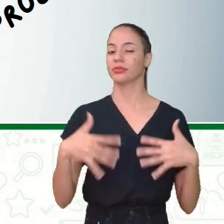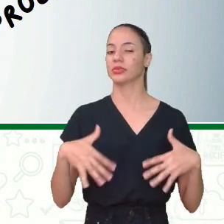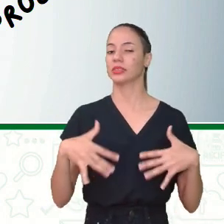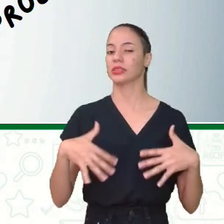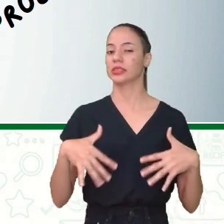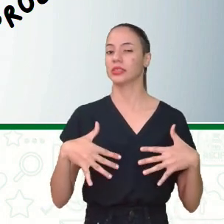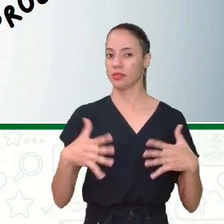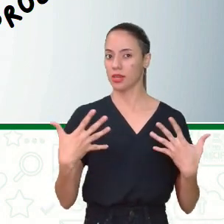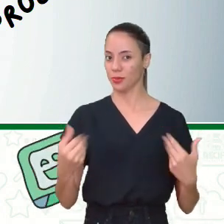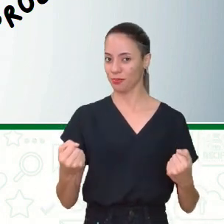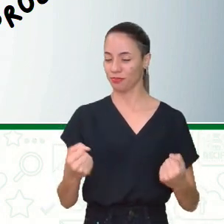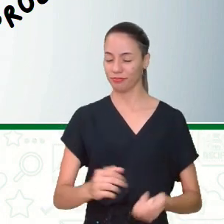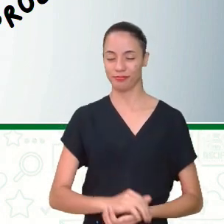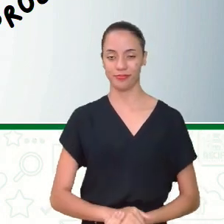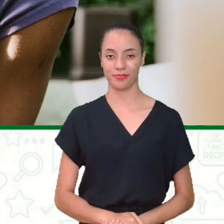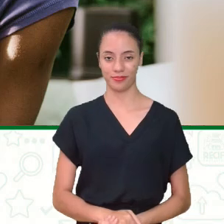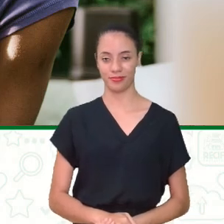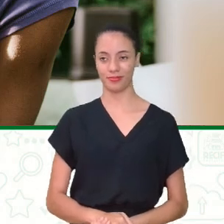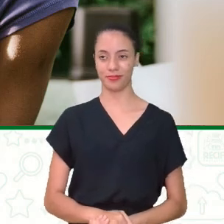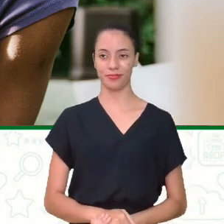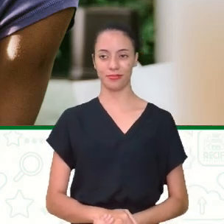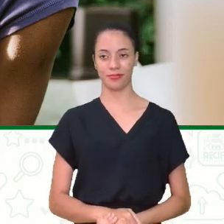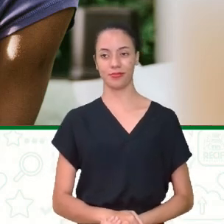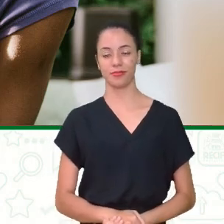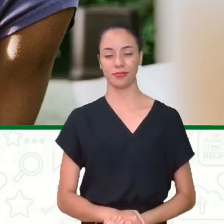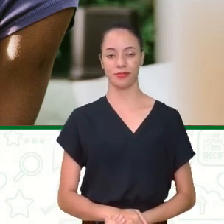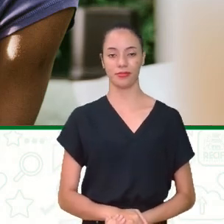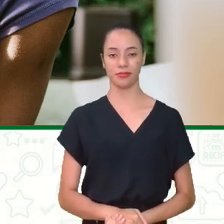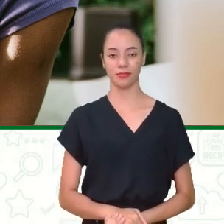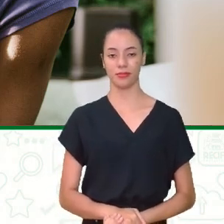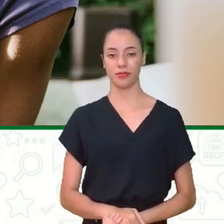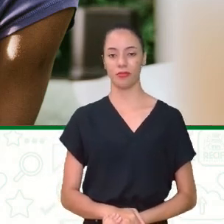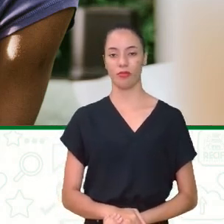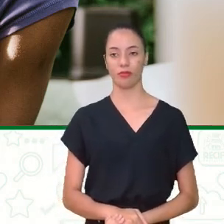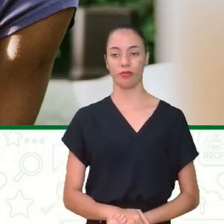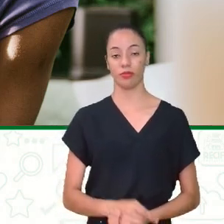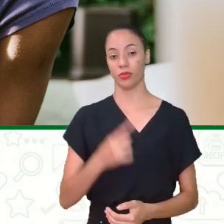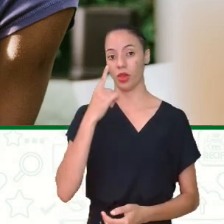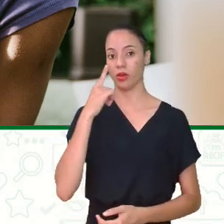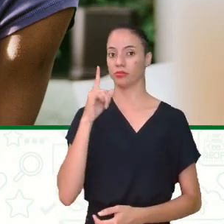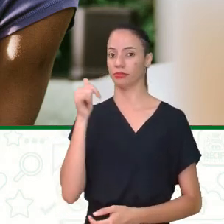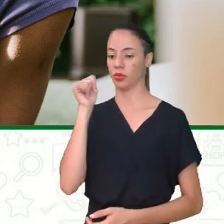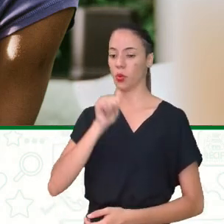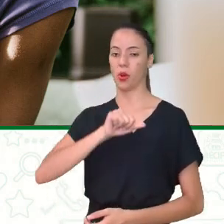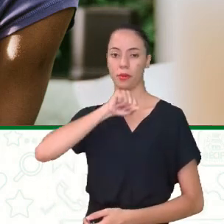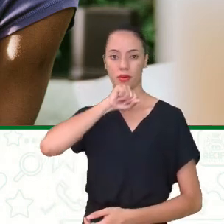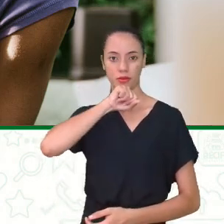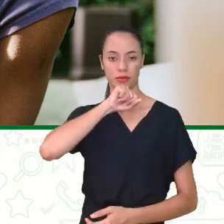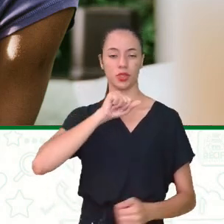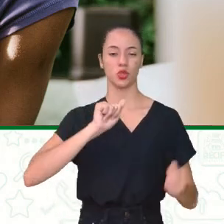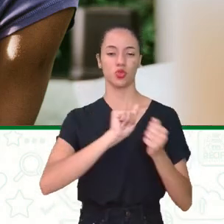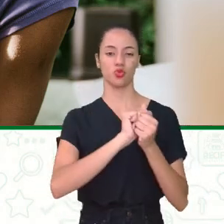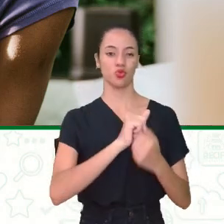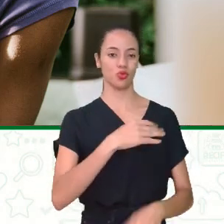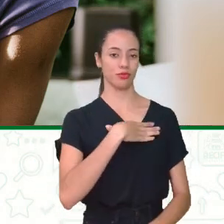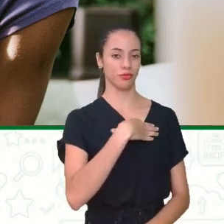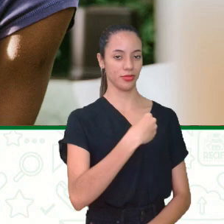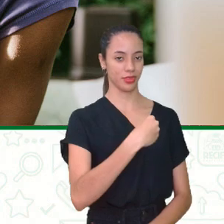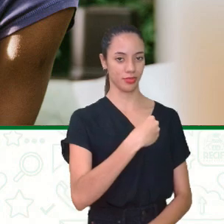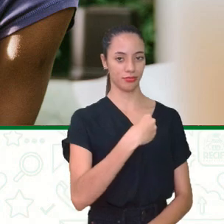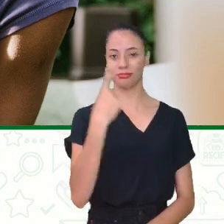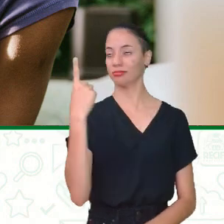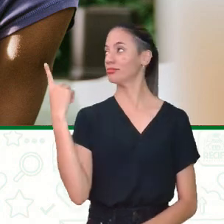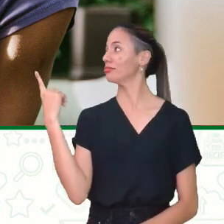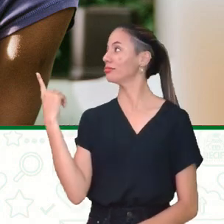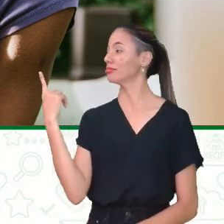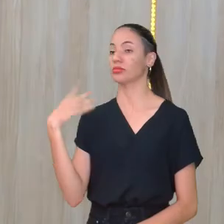Problematizando. Vamos lá. Vamos a um problema. Olha só, eu tenho uma mãe que está aí com o filhote, né? O